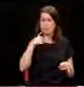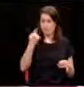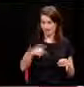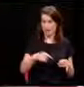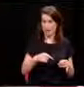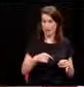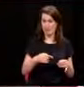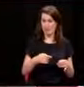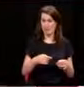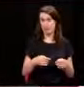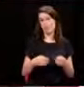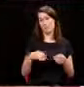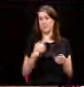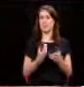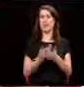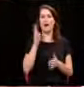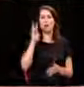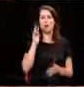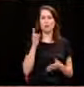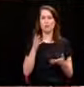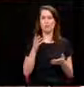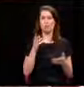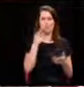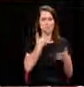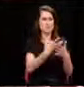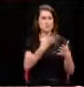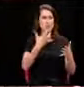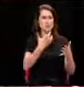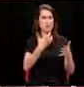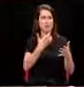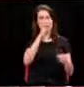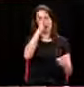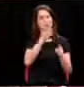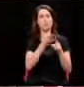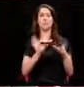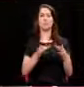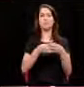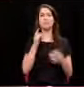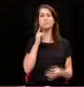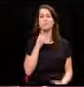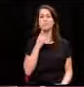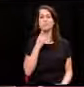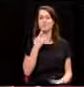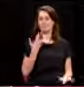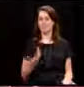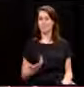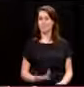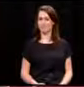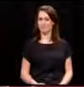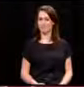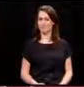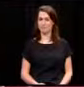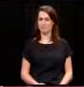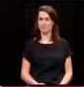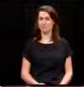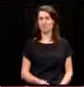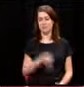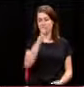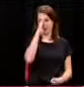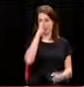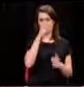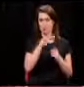vai distinguir aquela empresa no atendimento desta comunidade específica. Portanto, e é isso que estamos a tentar passar um bocado ao mercado e é